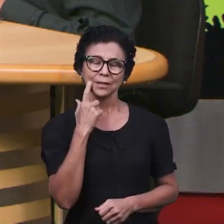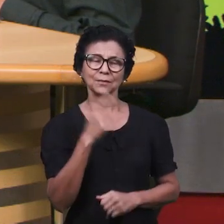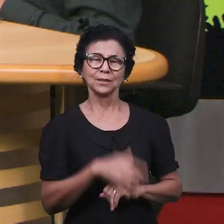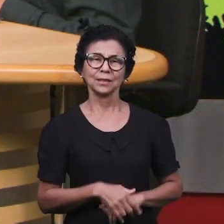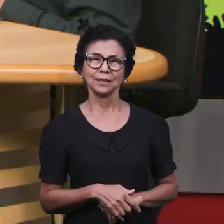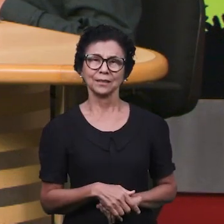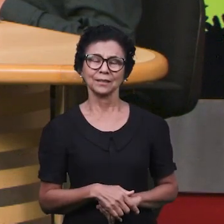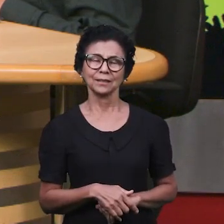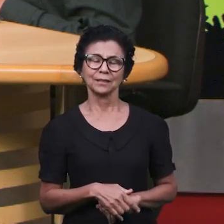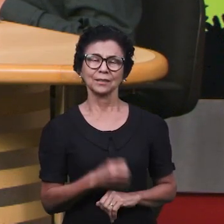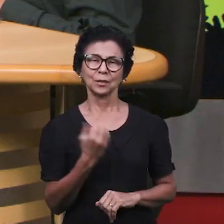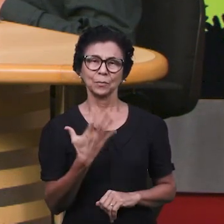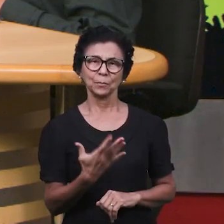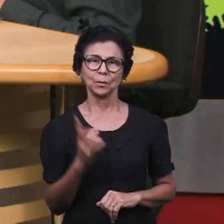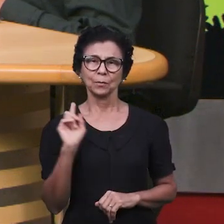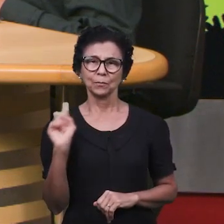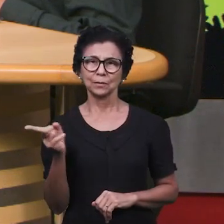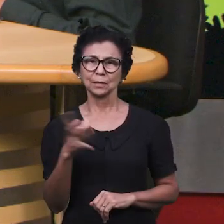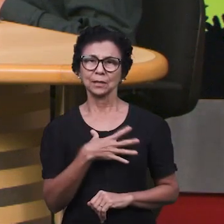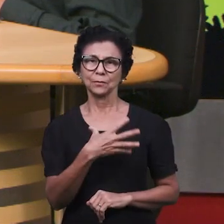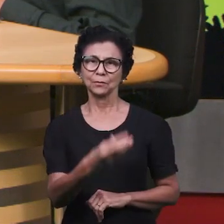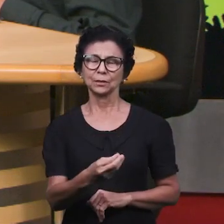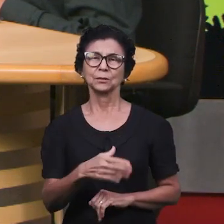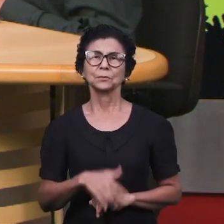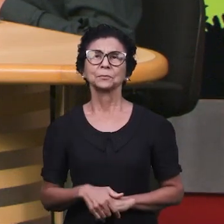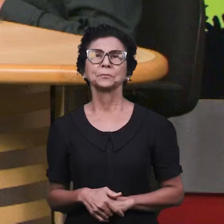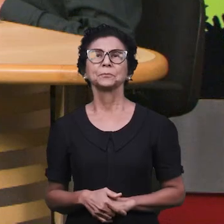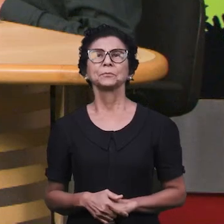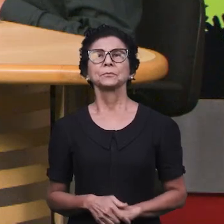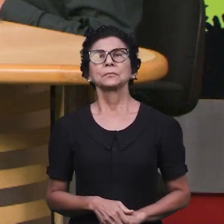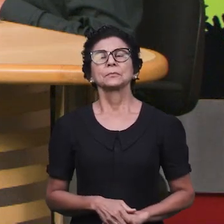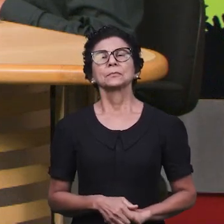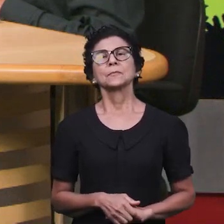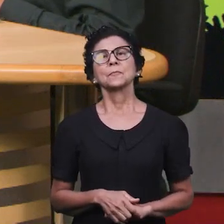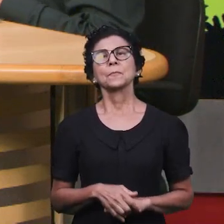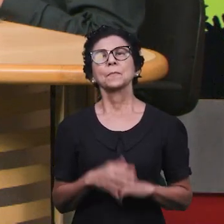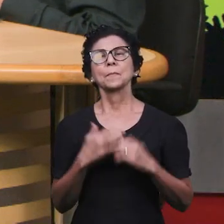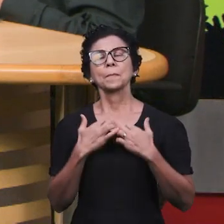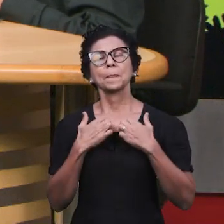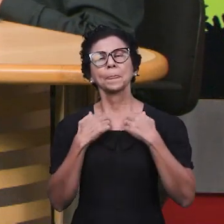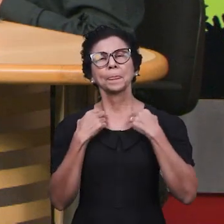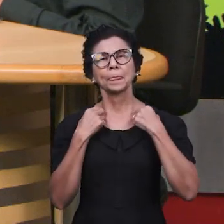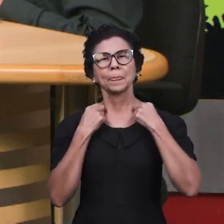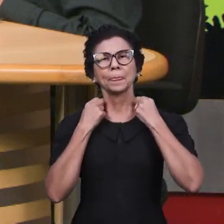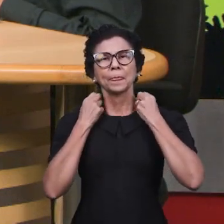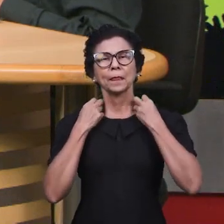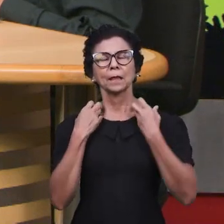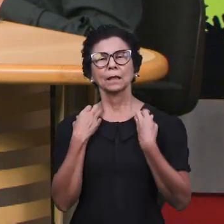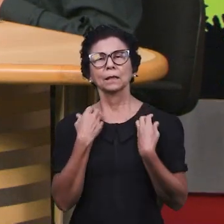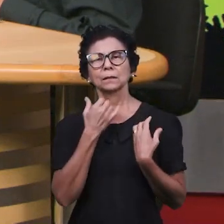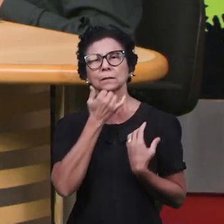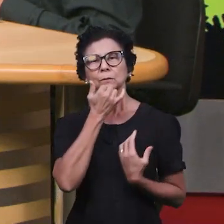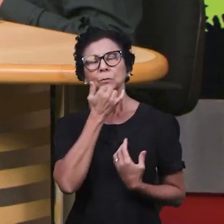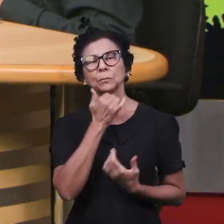pai, para você e para o seu filho. Isso é verdade. Agora, eu fiquei pensando enquanto você conversava de um elemento,